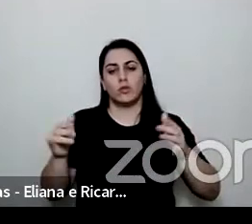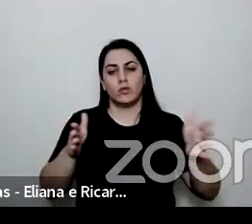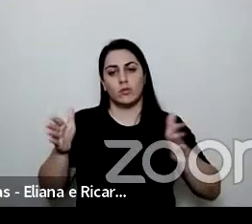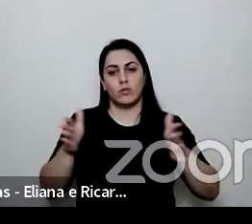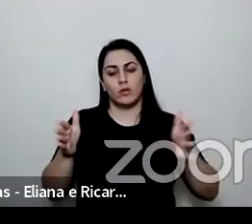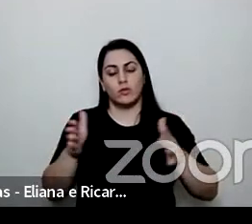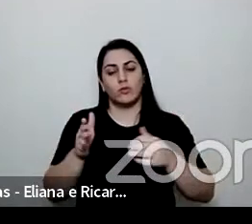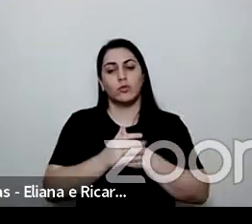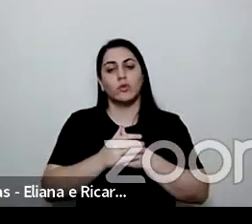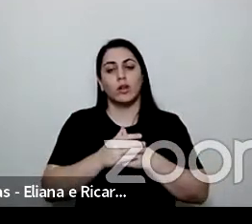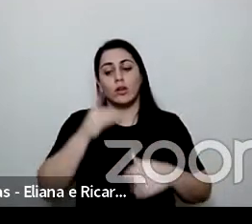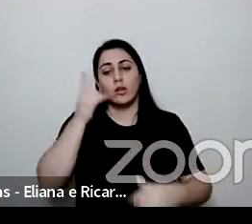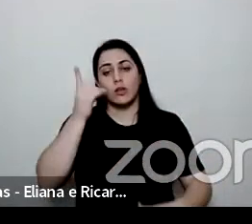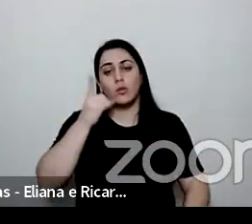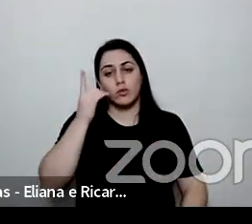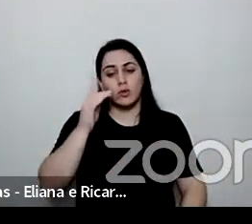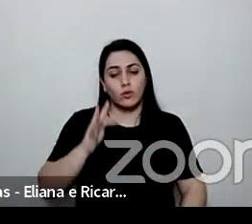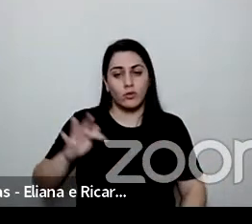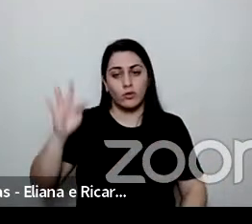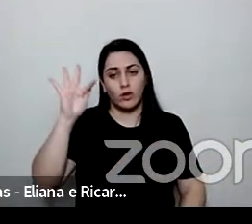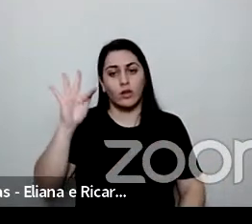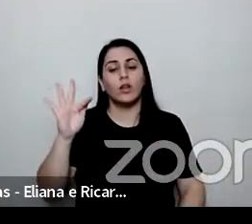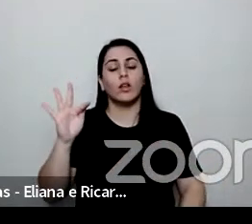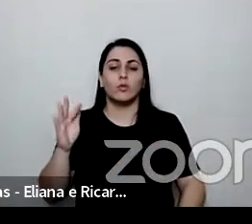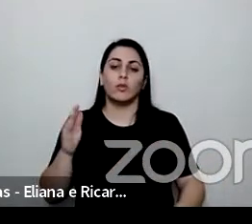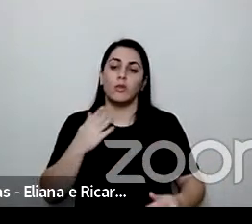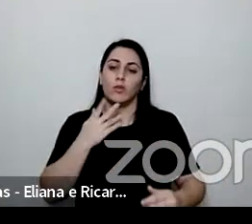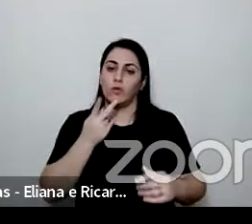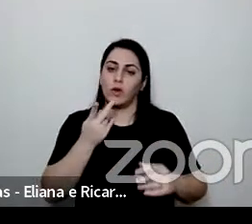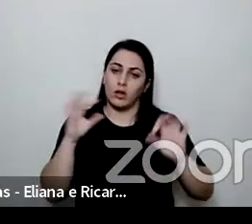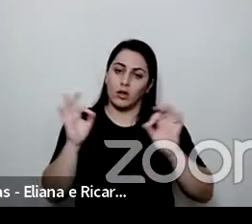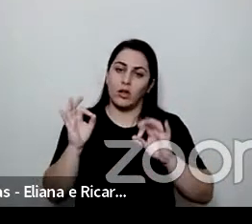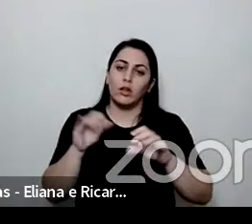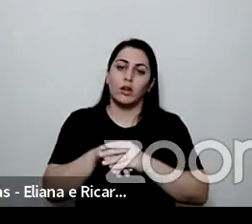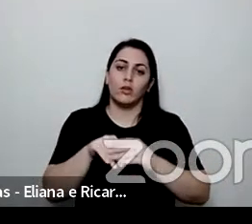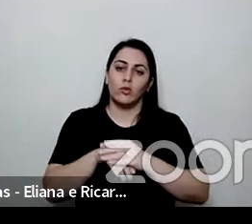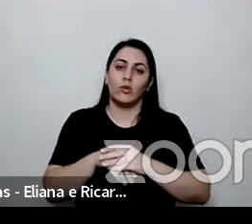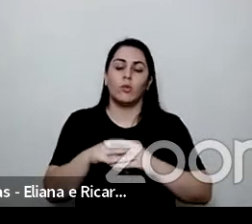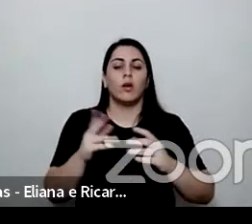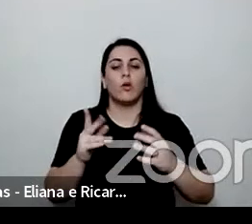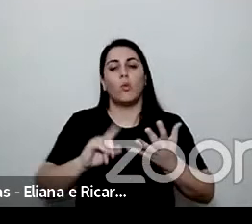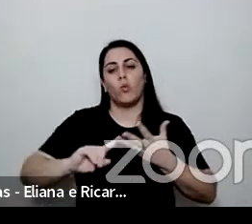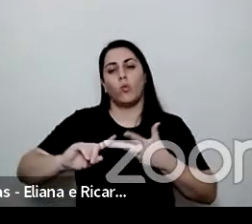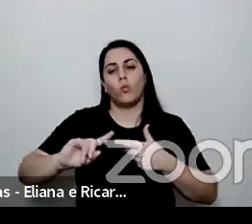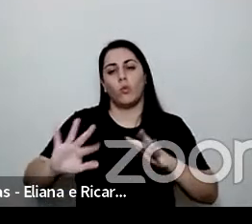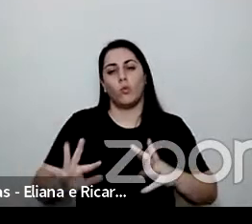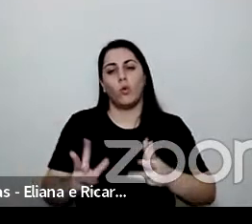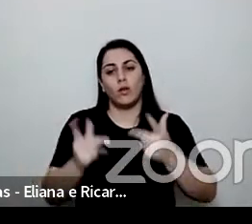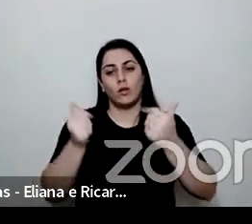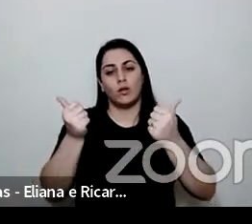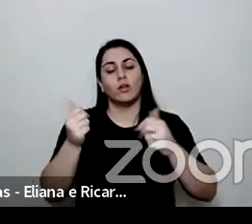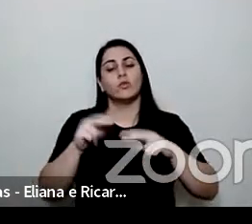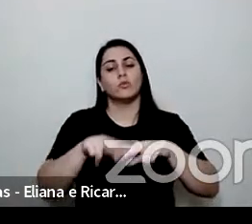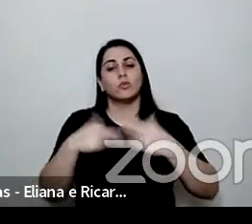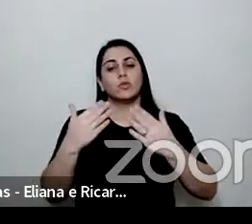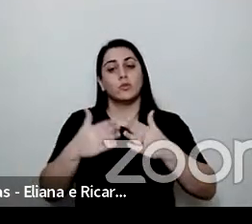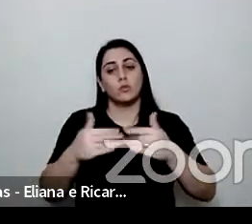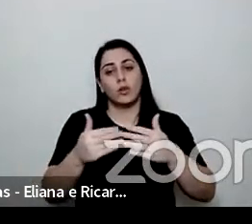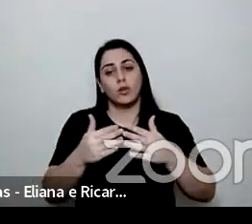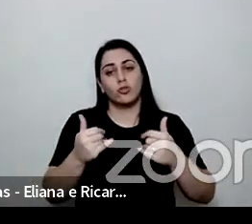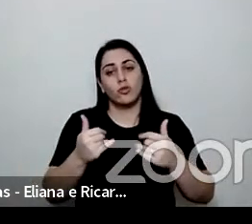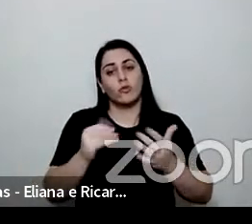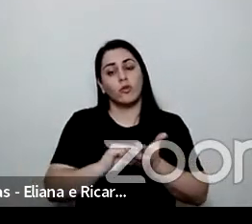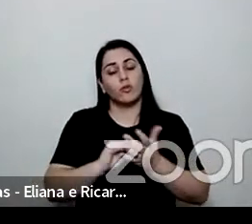enquanto deputado federal tem que fazer menção ao peito ou as suas qualidades pessoais estando ausente fosse impedido espírito de volta